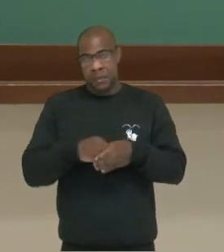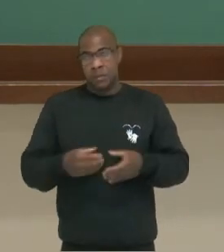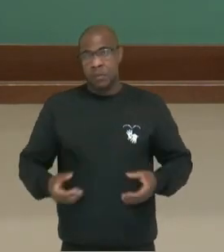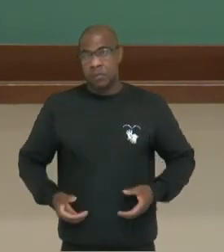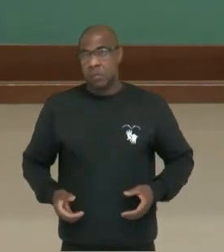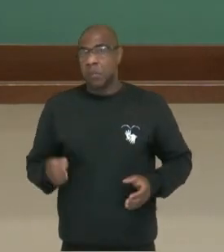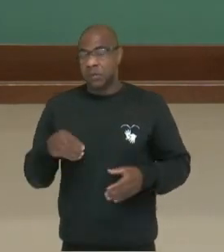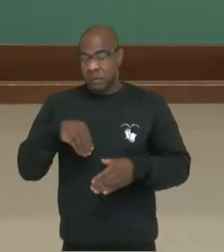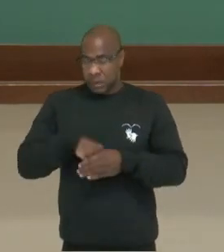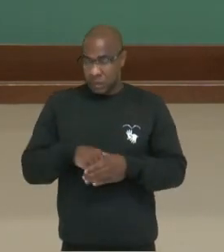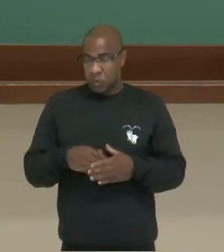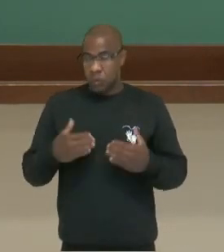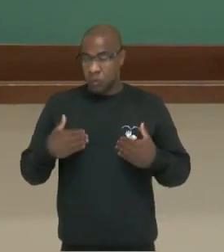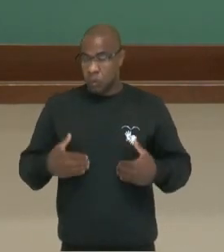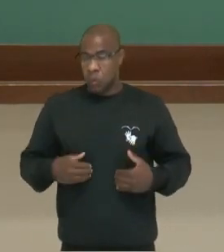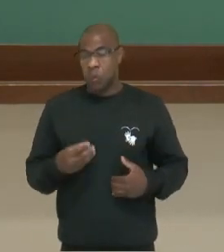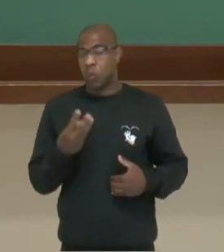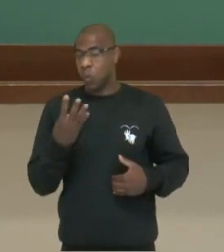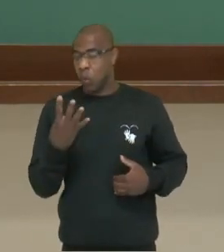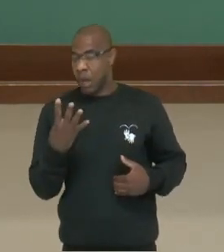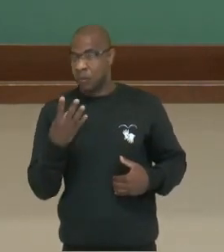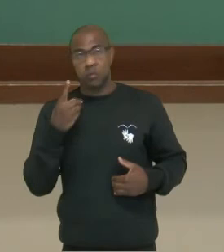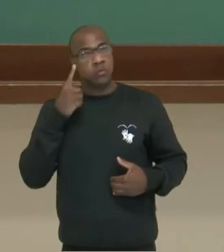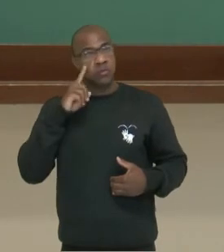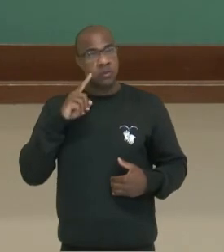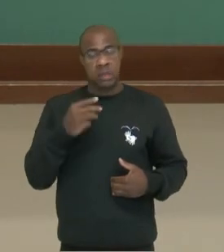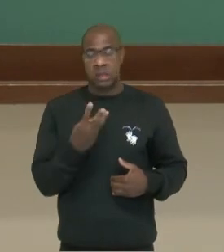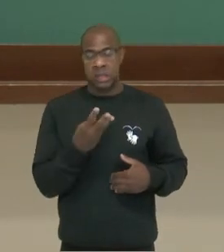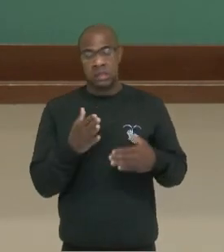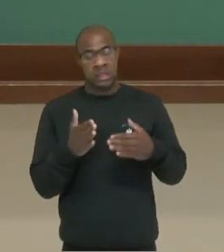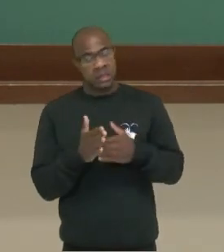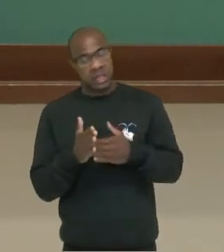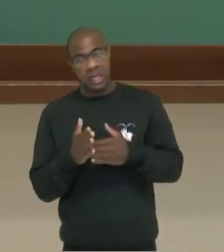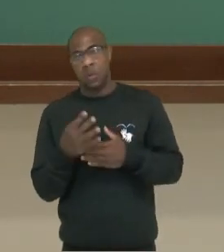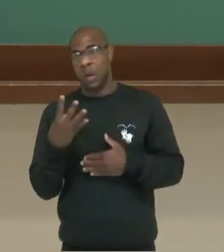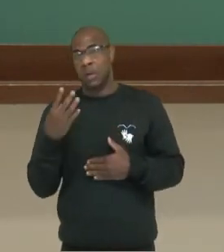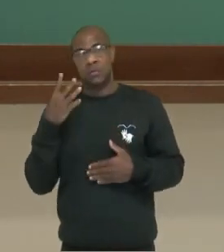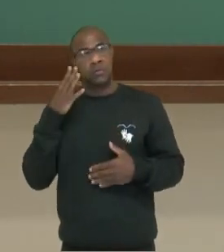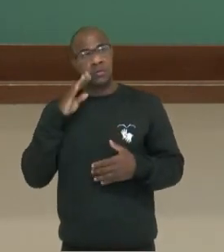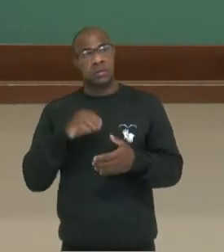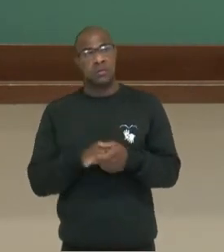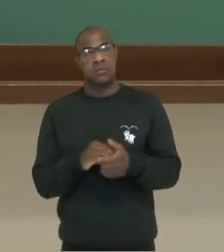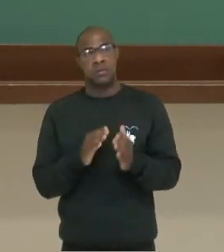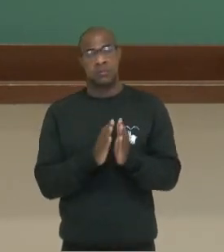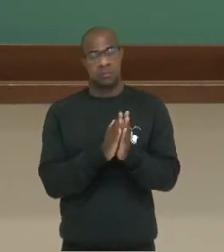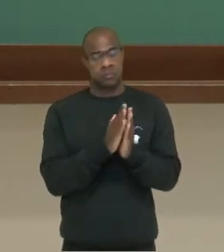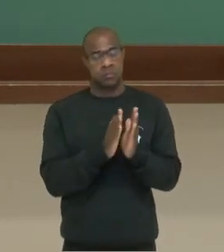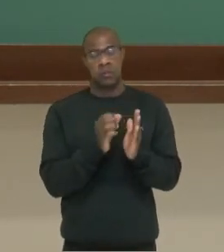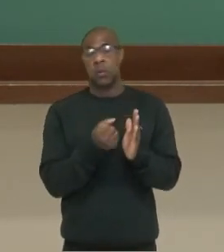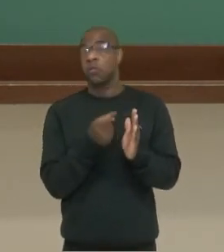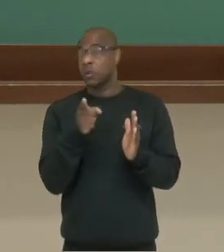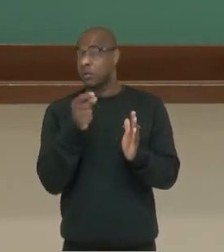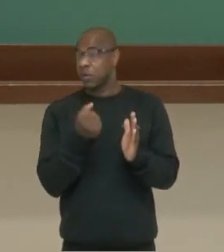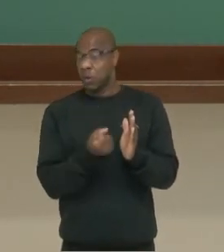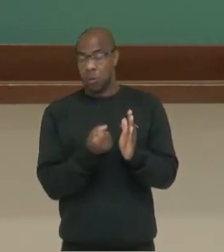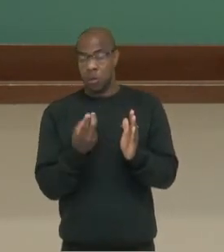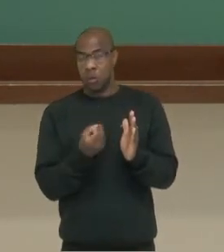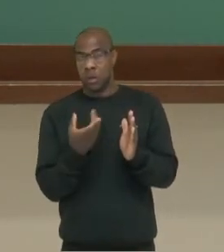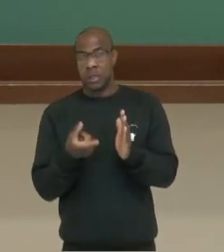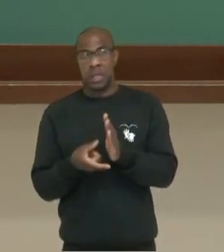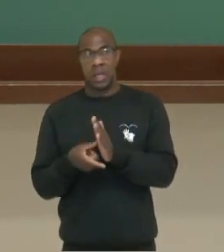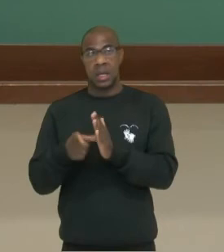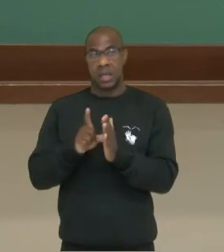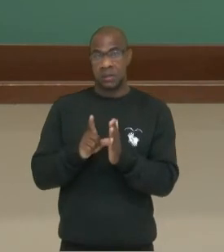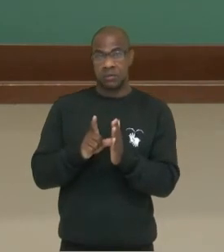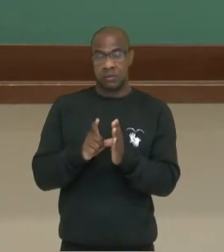3 a 4 dias. Então, como que você vai fazer? Você vai contar o 14º dia. 3 ou 4 dias antes